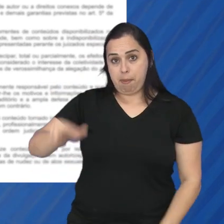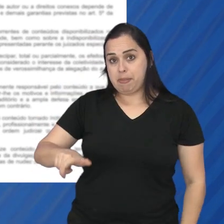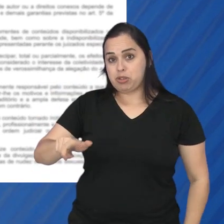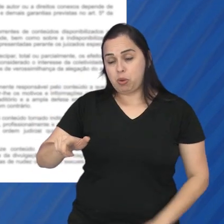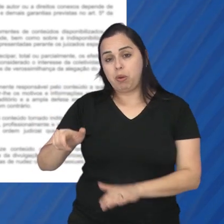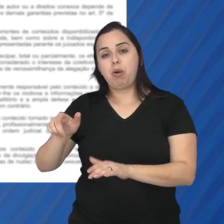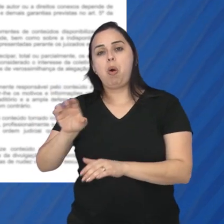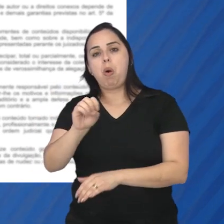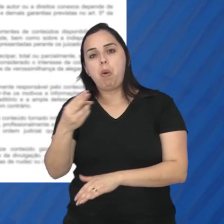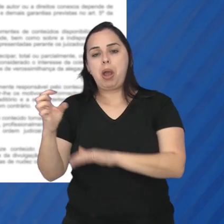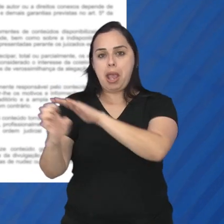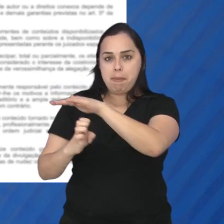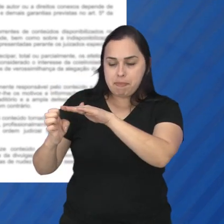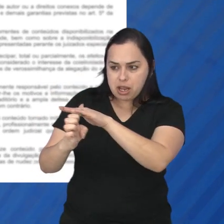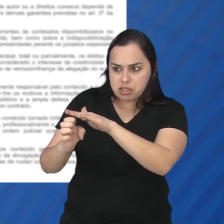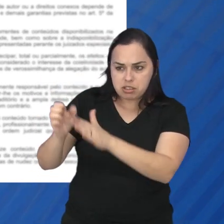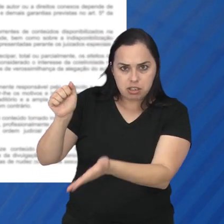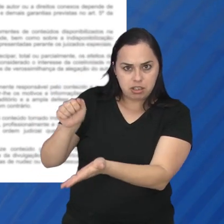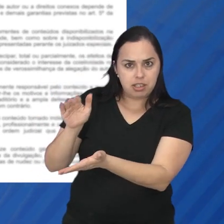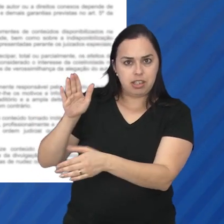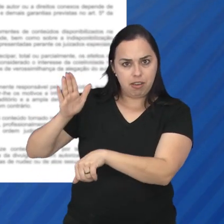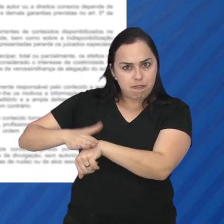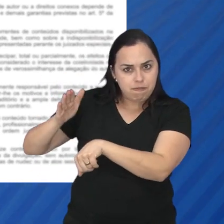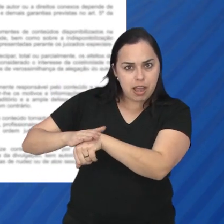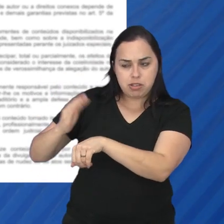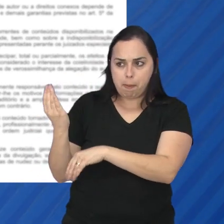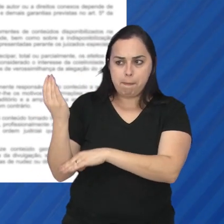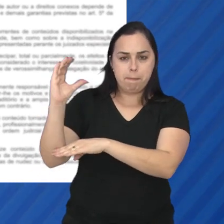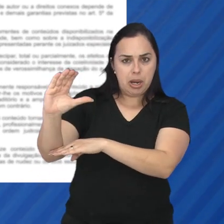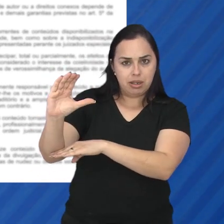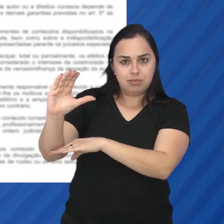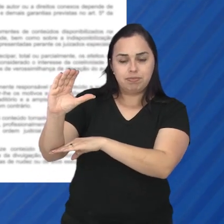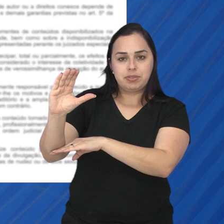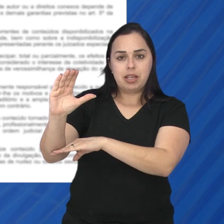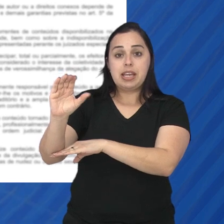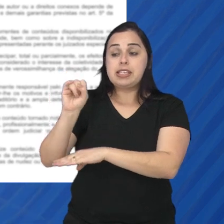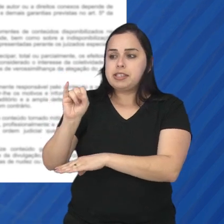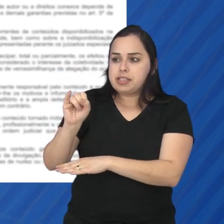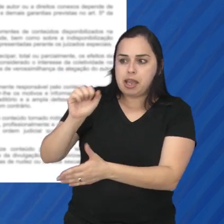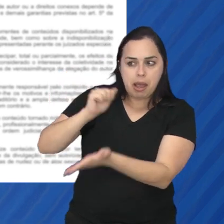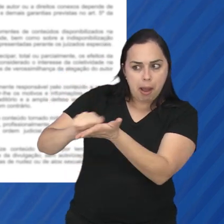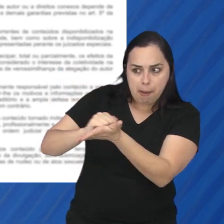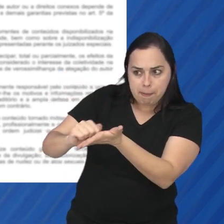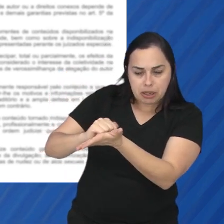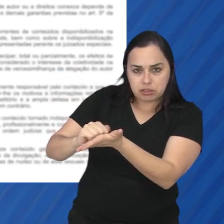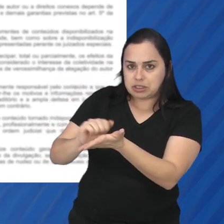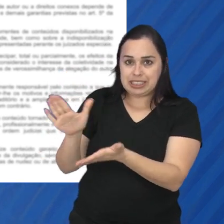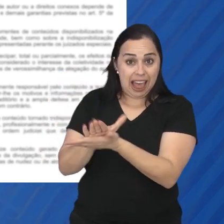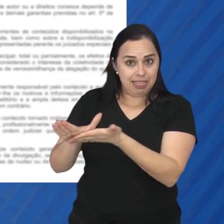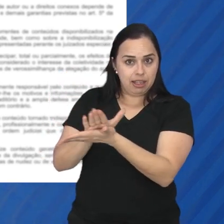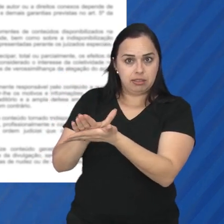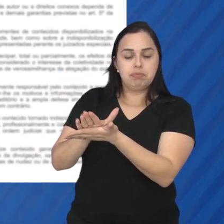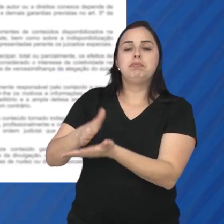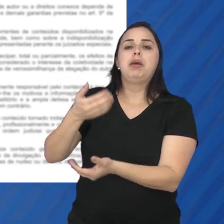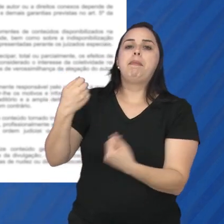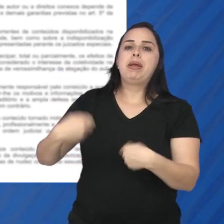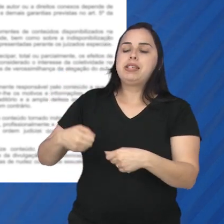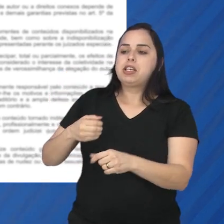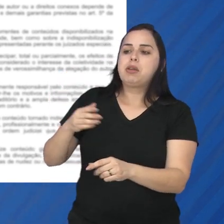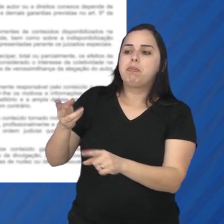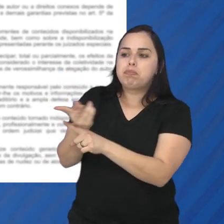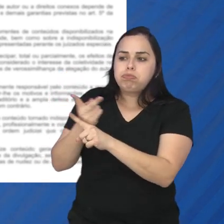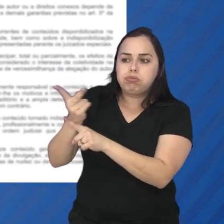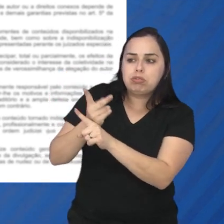responsabiliza a empresa por danos decorrentes de conteúdos gerados por terceiros se após ordem judicial não